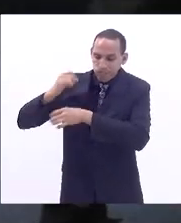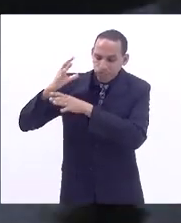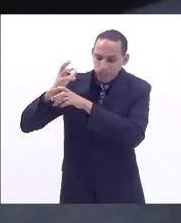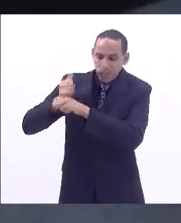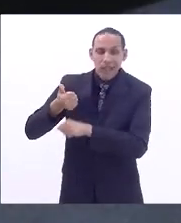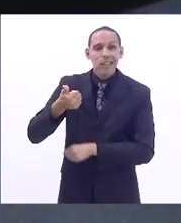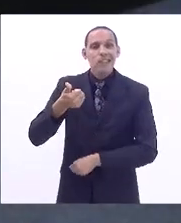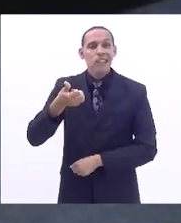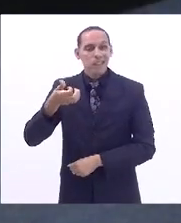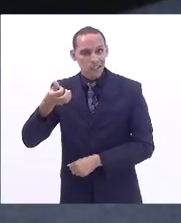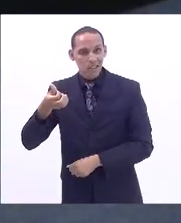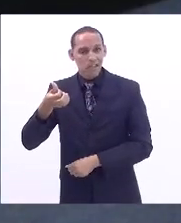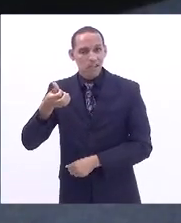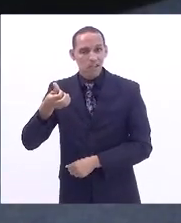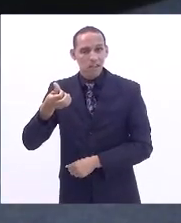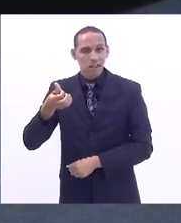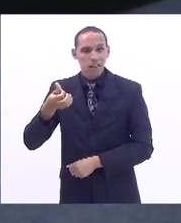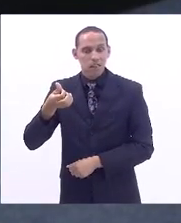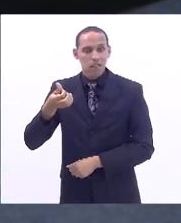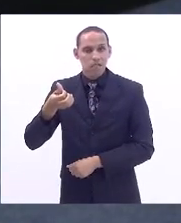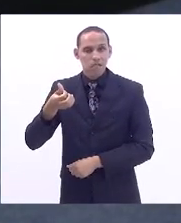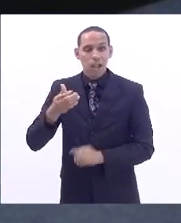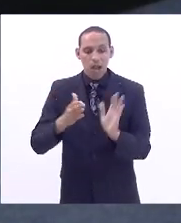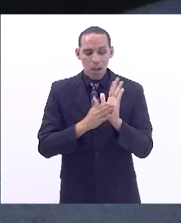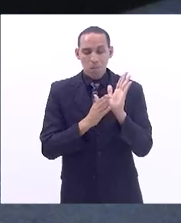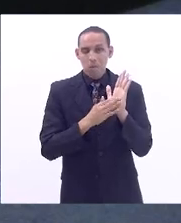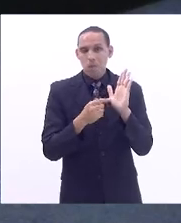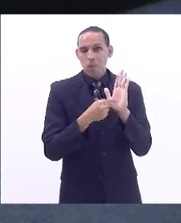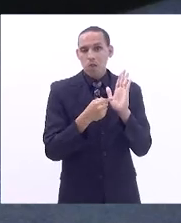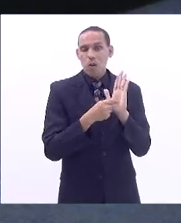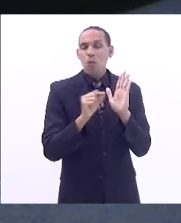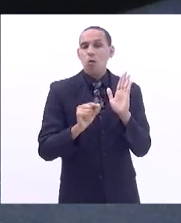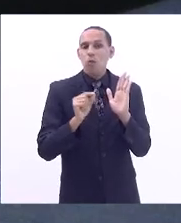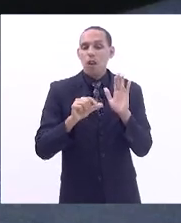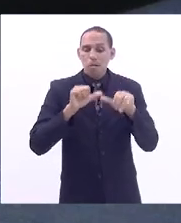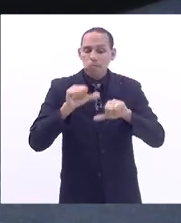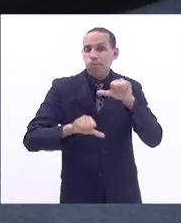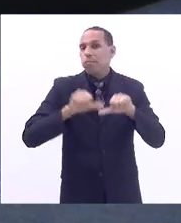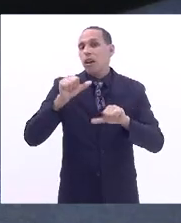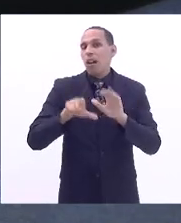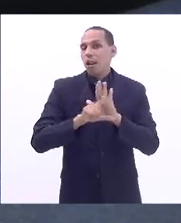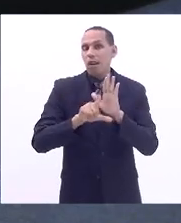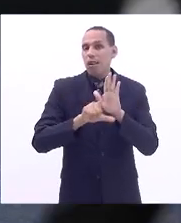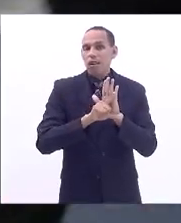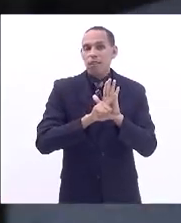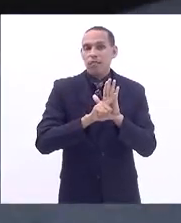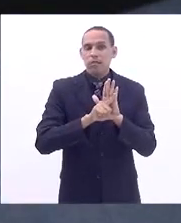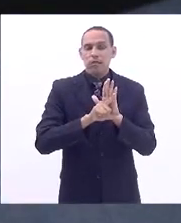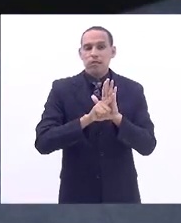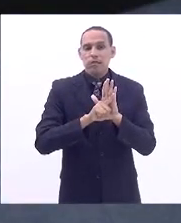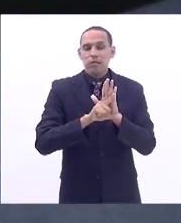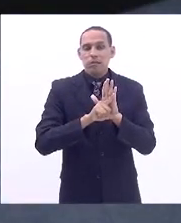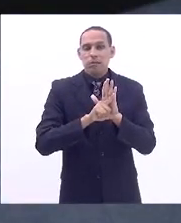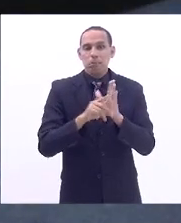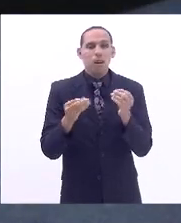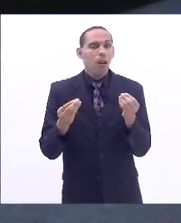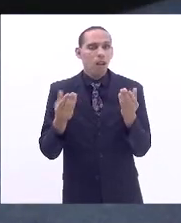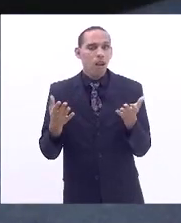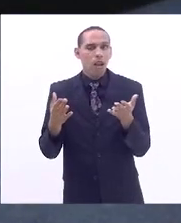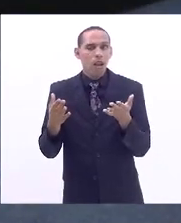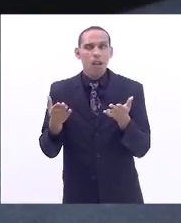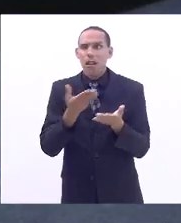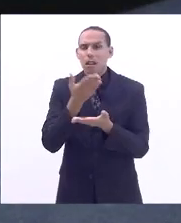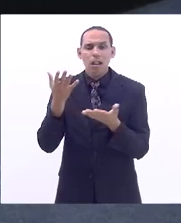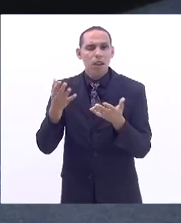16 anos EA proposta é alterar eu falei para fazer